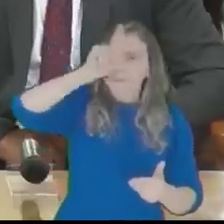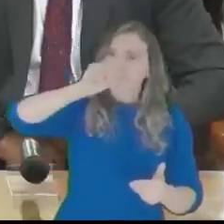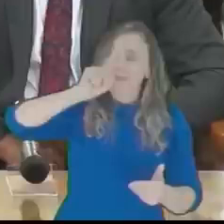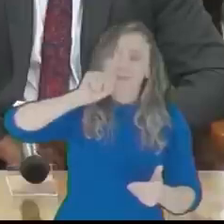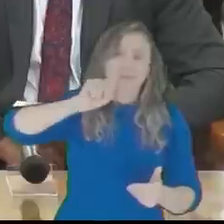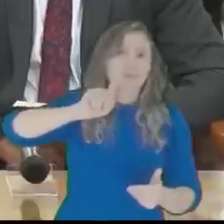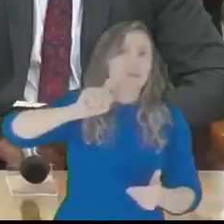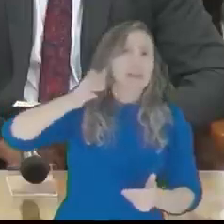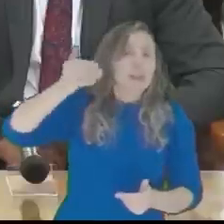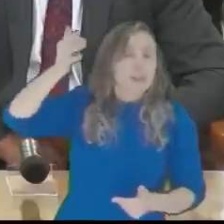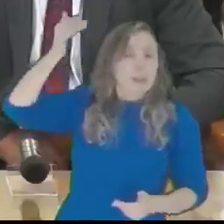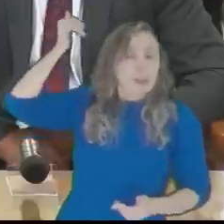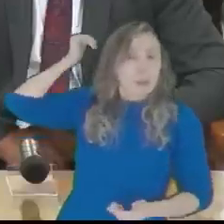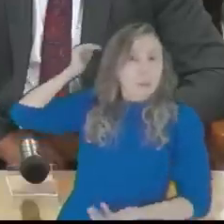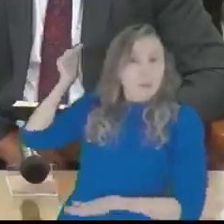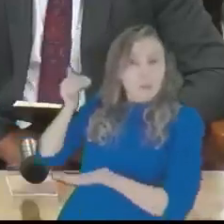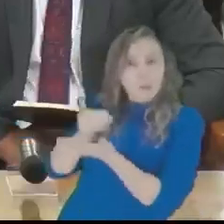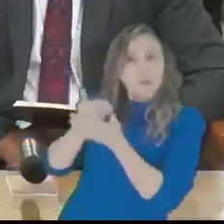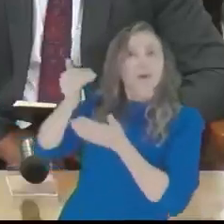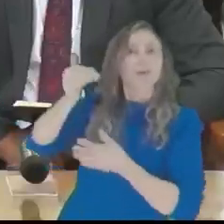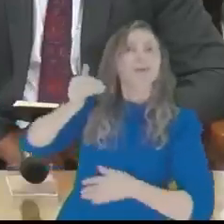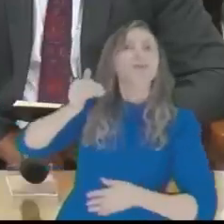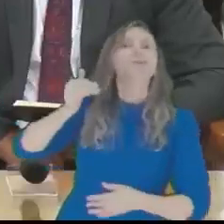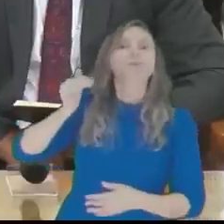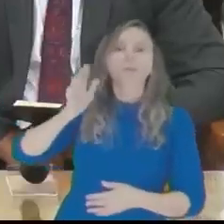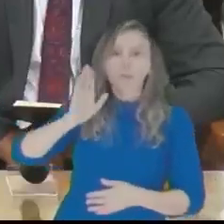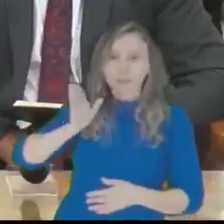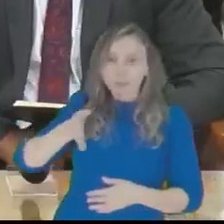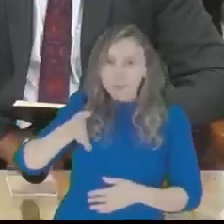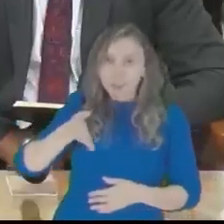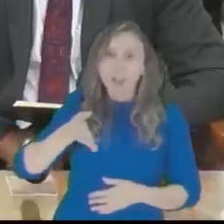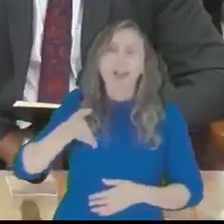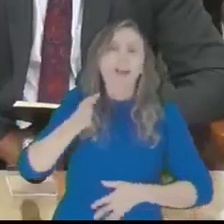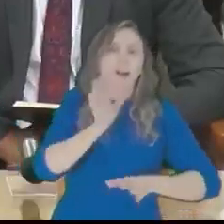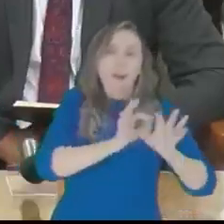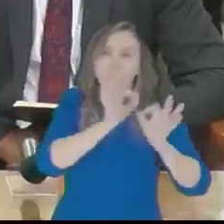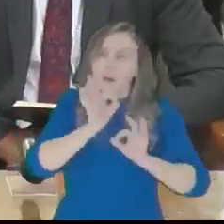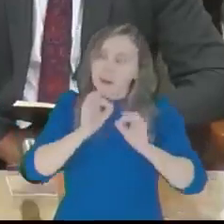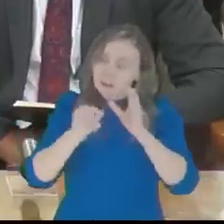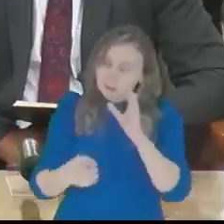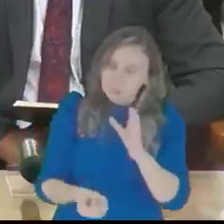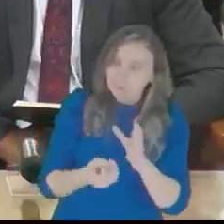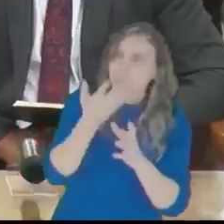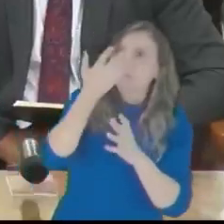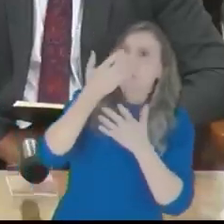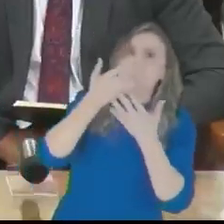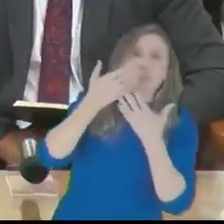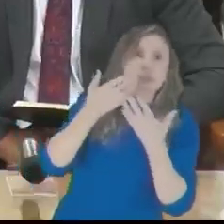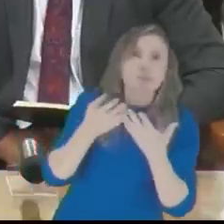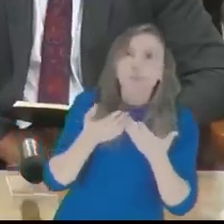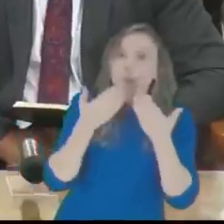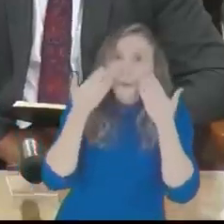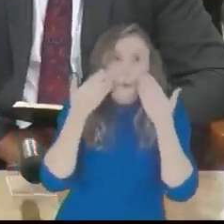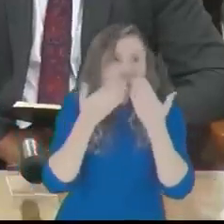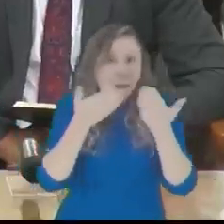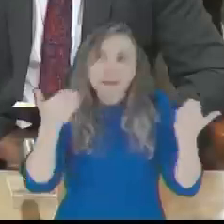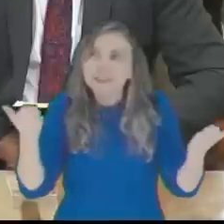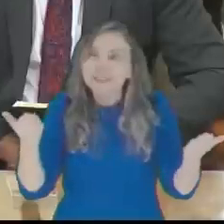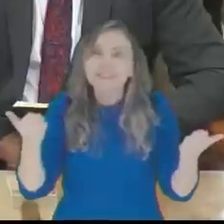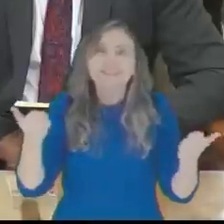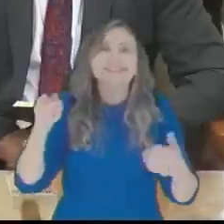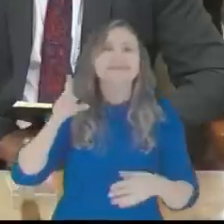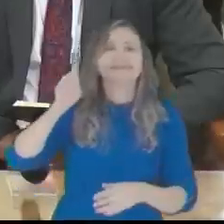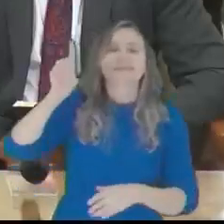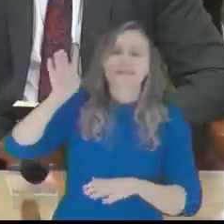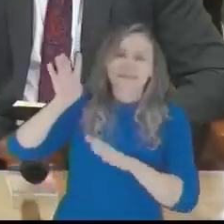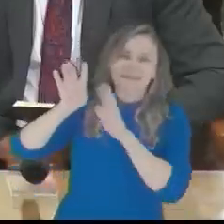preservou a criação foi o Espírito Santo. Quem embelezou a criação foi o Espírito Santo. Quem deu vida à criação foi o Espírito